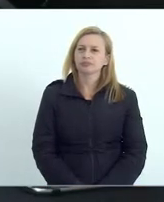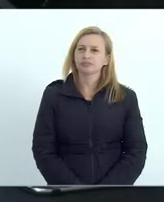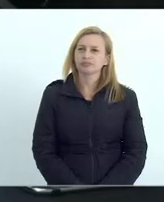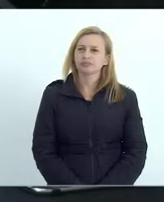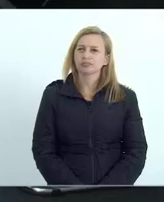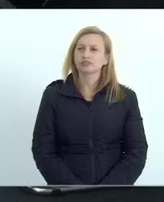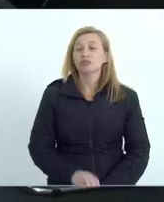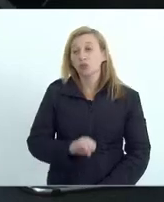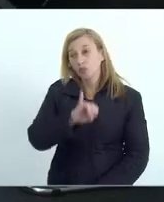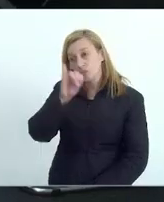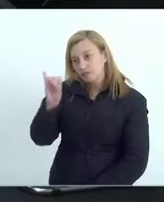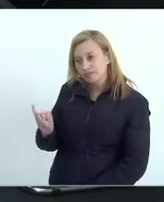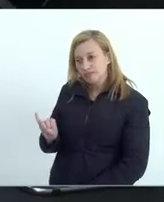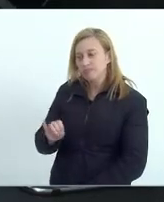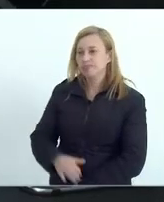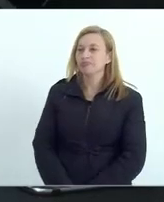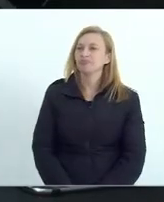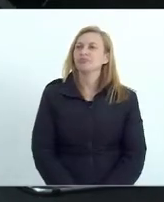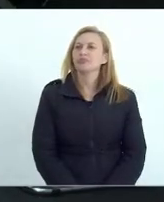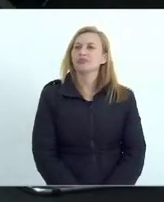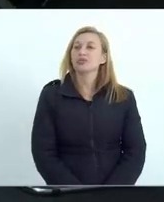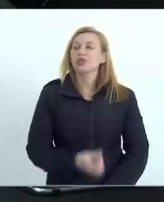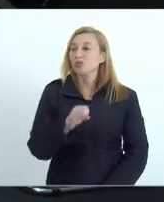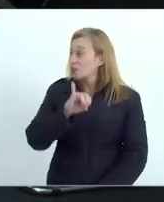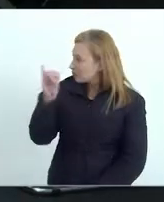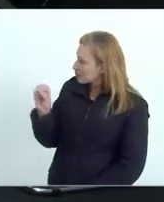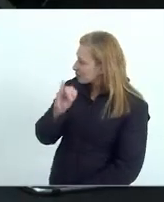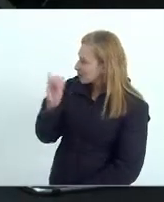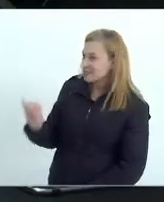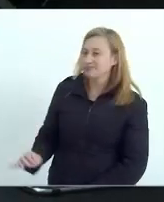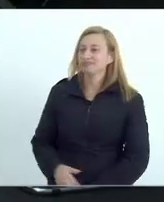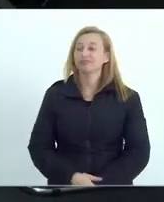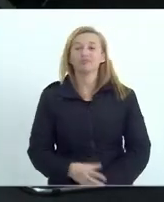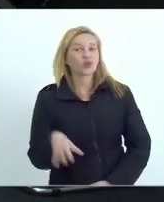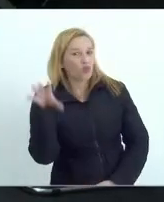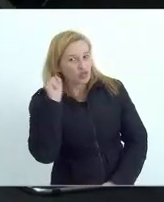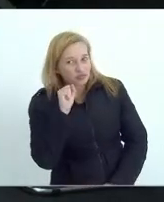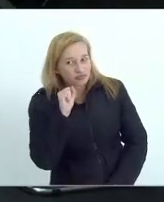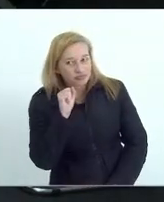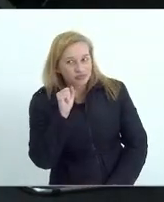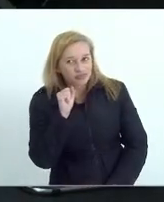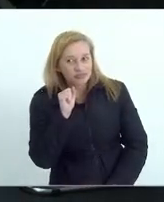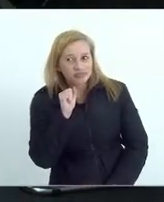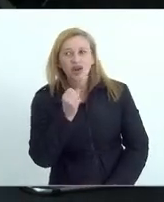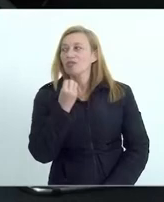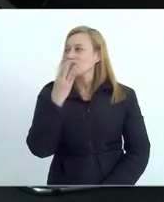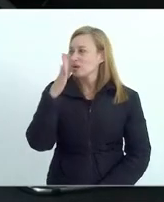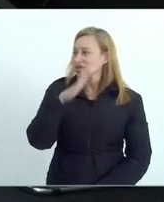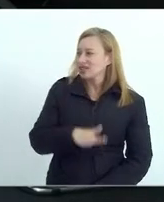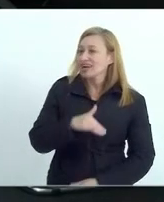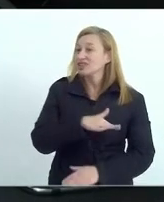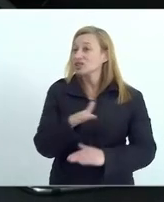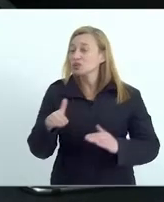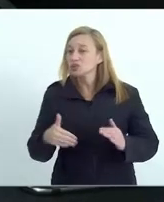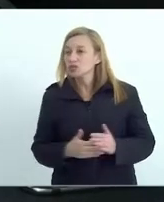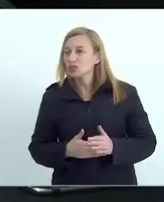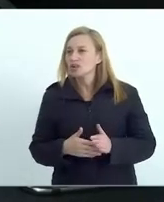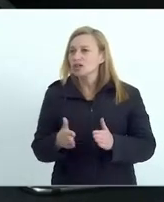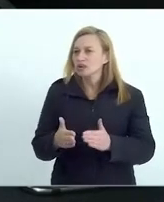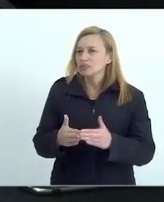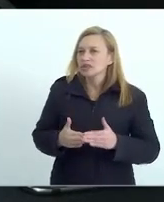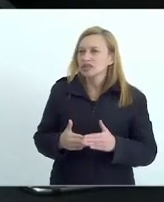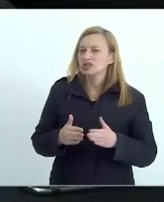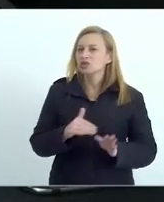olá olá olá olá olá estão me ouvindo Boa tarde a todos com a